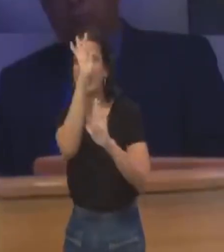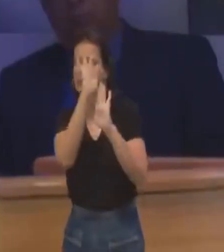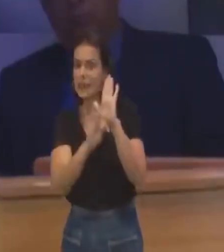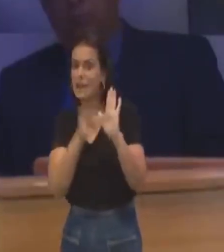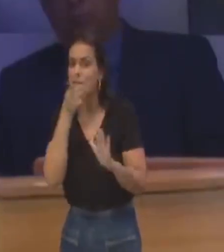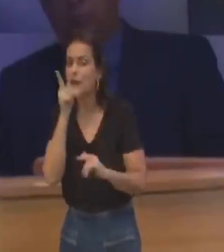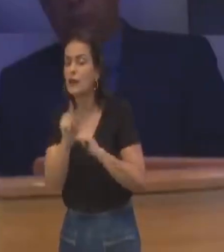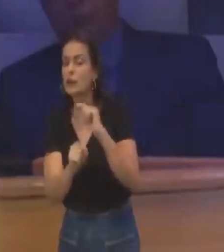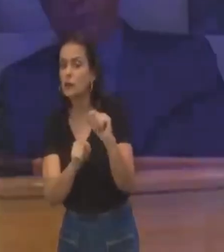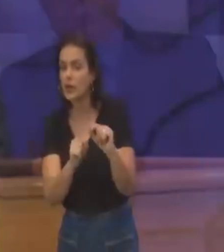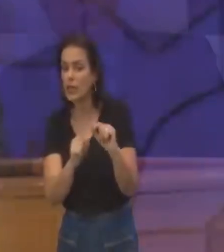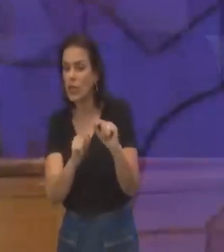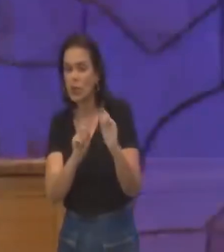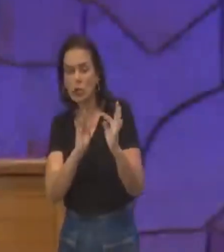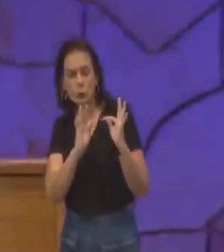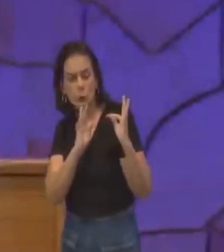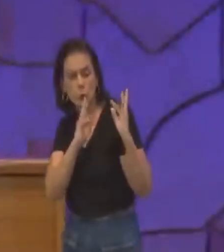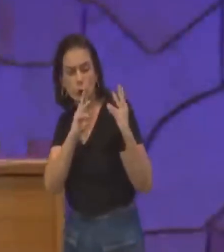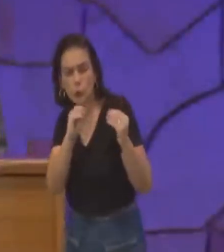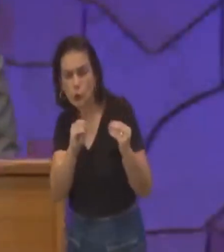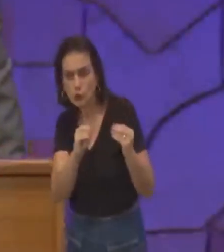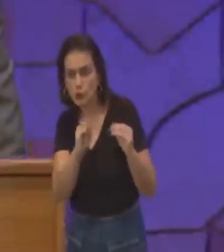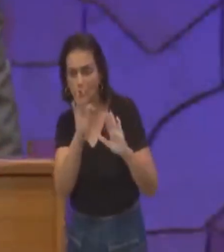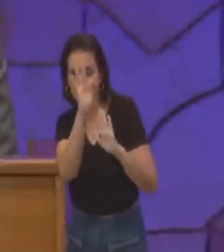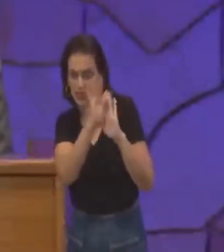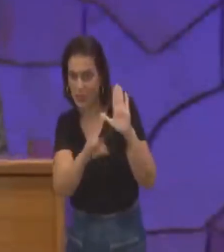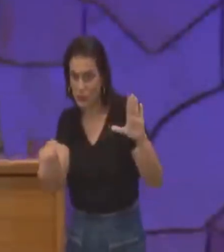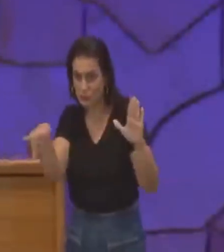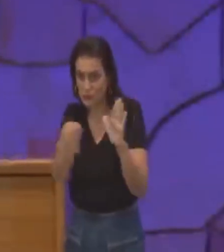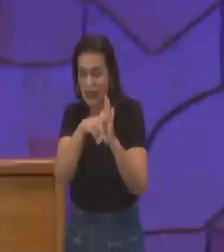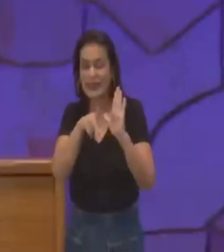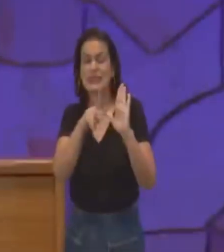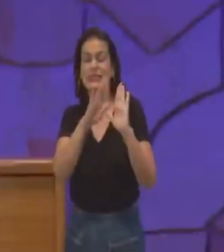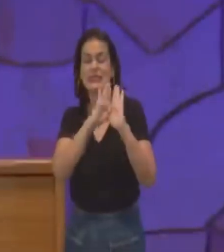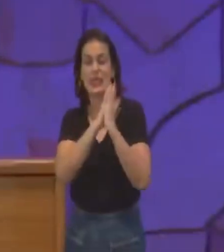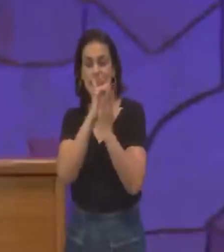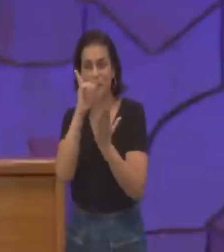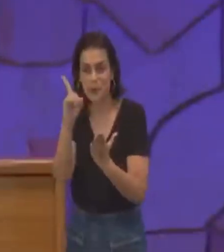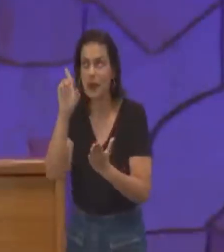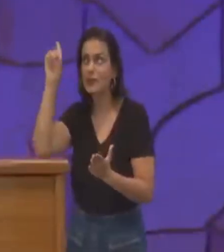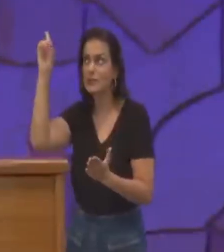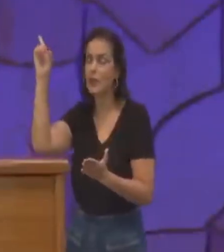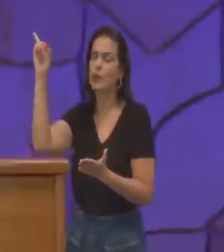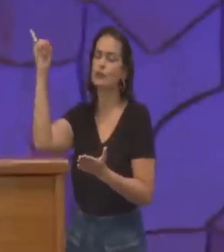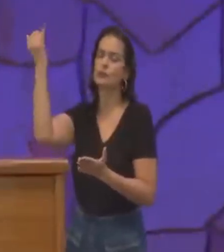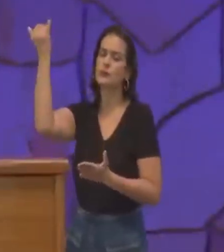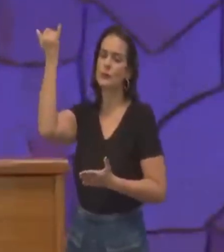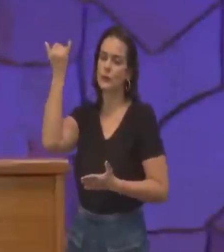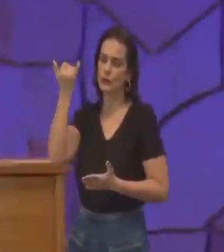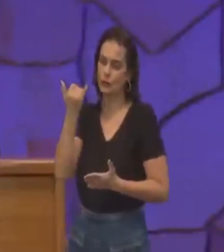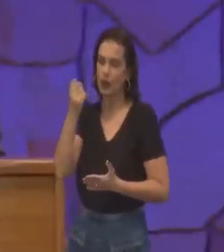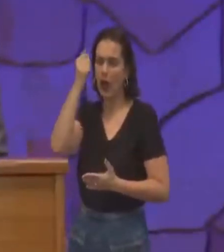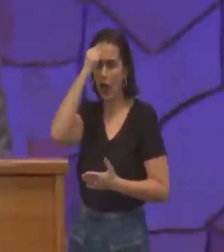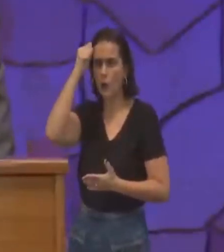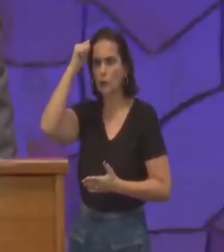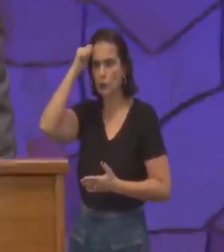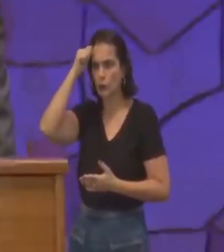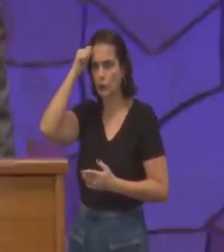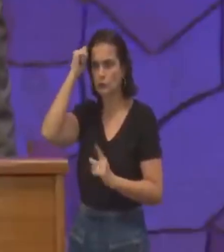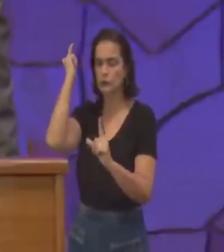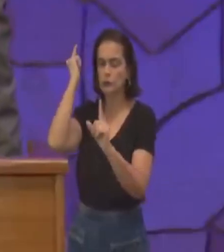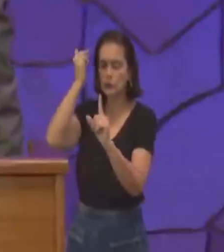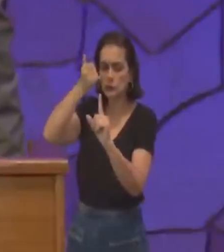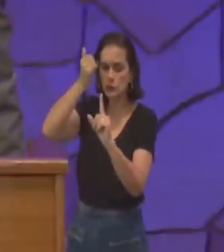Escritura, ela é inspirada por Deus. Deus falou através dos seus autores bíblicos. E